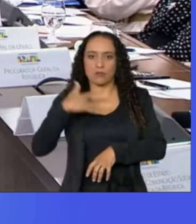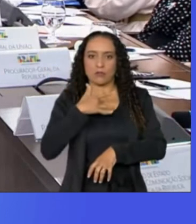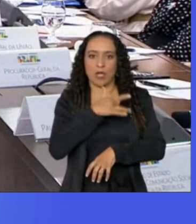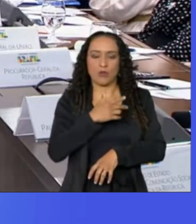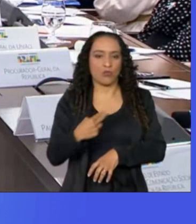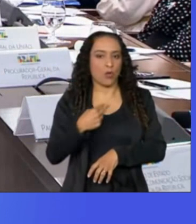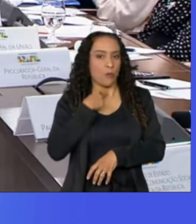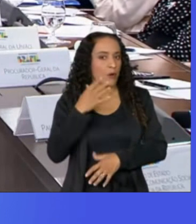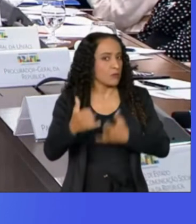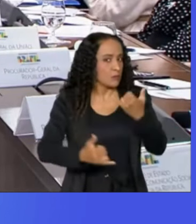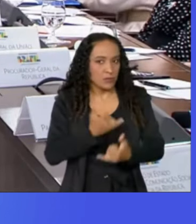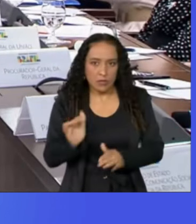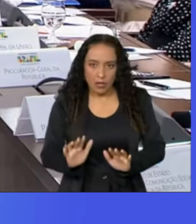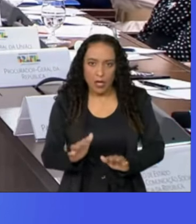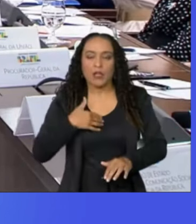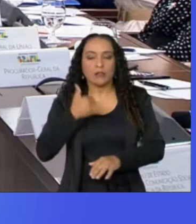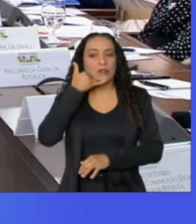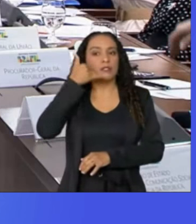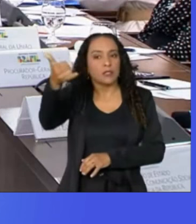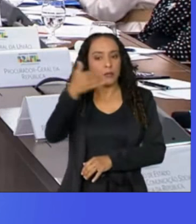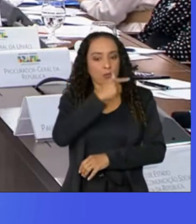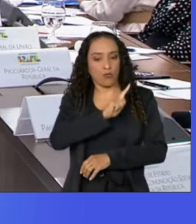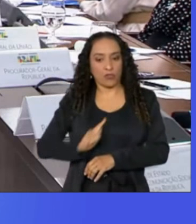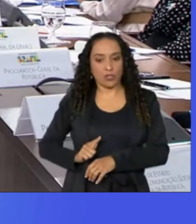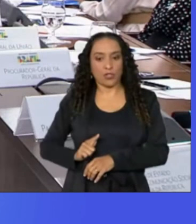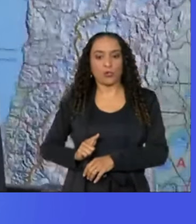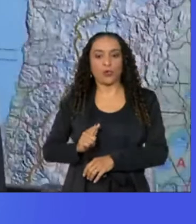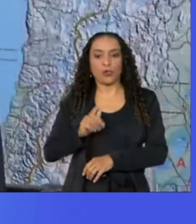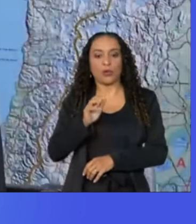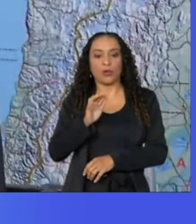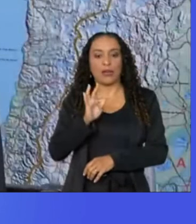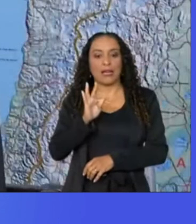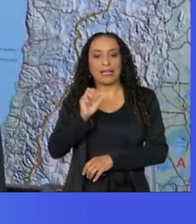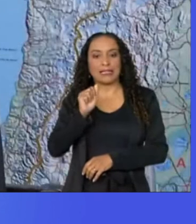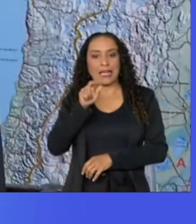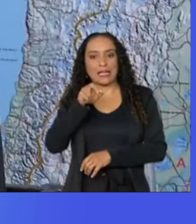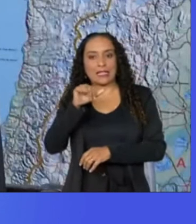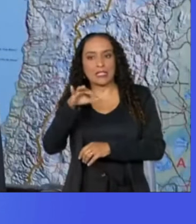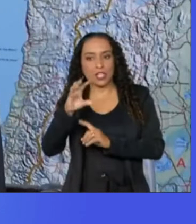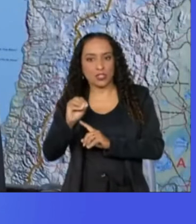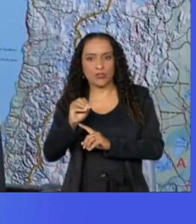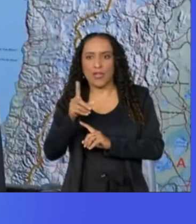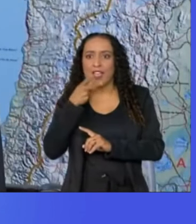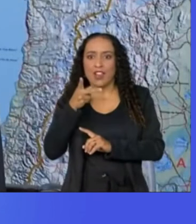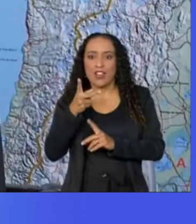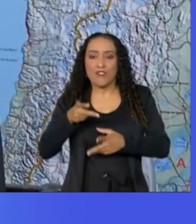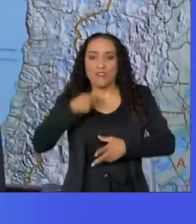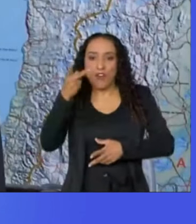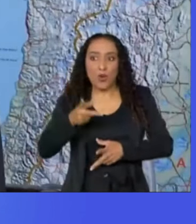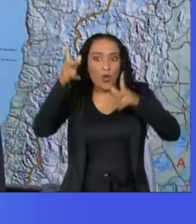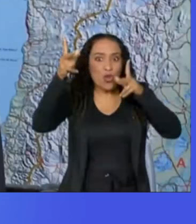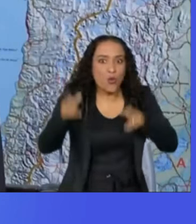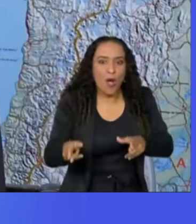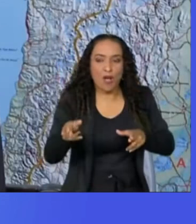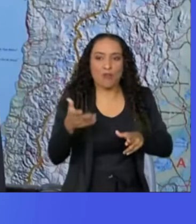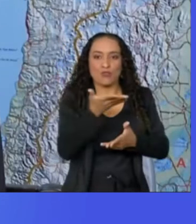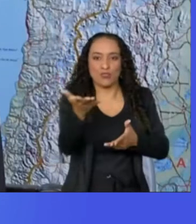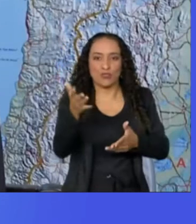brinca então liguei pro Governador taciso e Foi incrível como ele disse a mesma uma frase que o senhor me disse quando a gente estava voando no